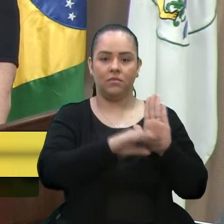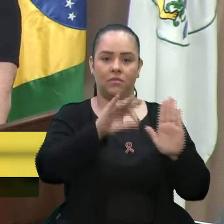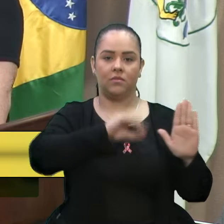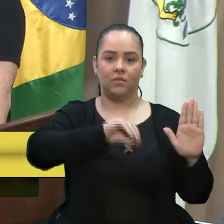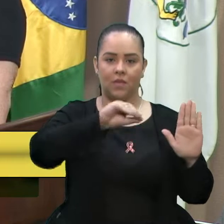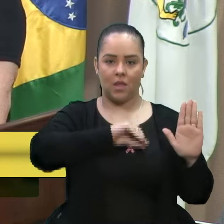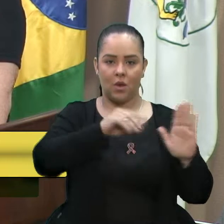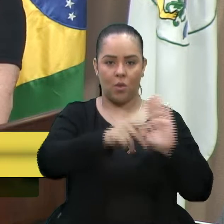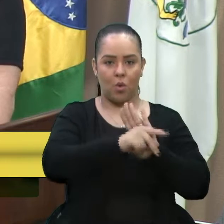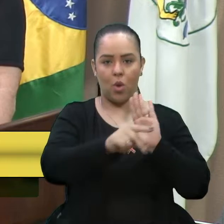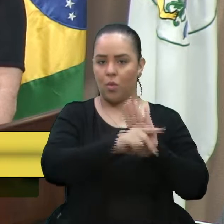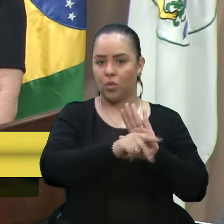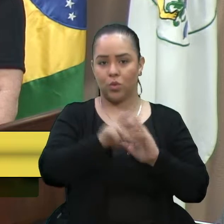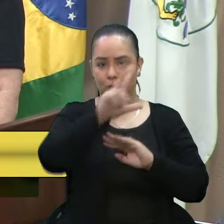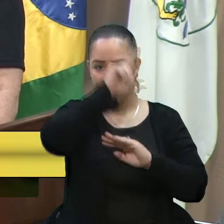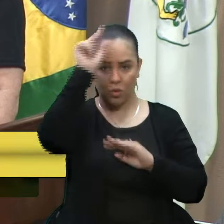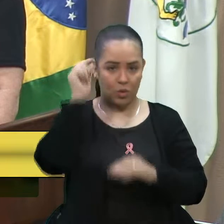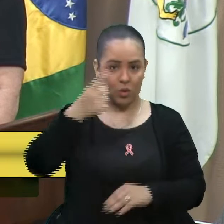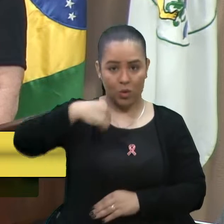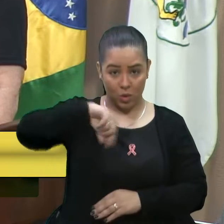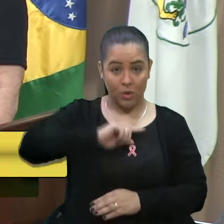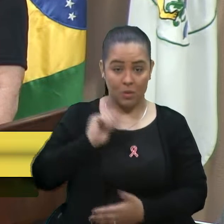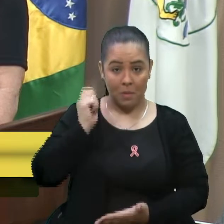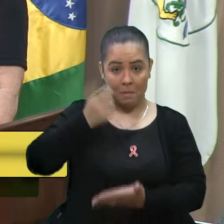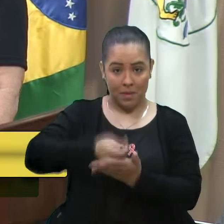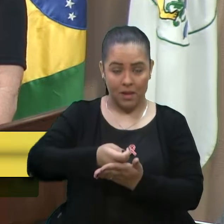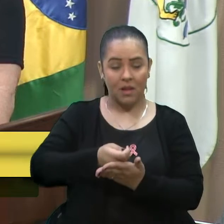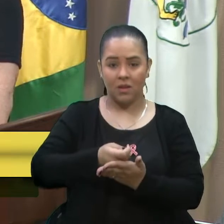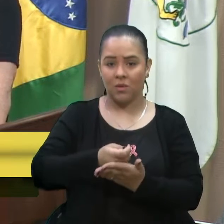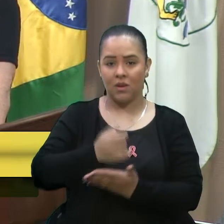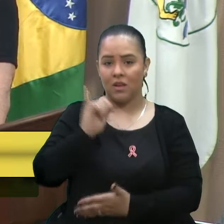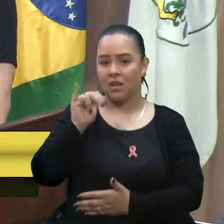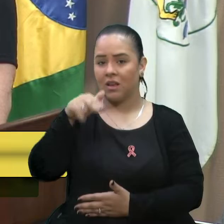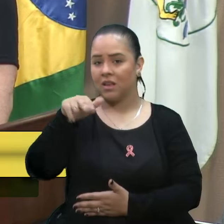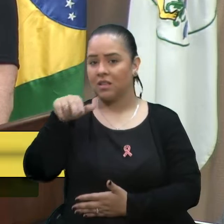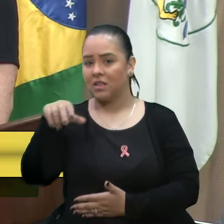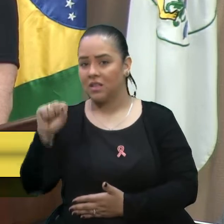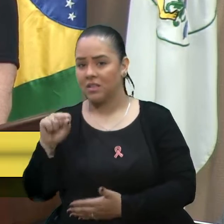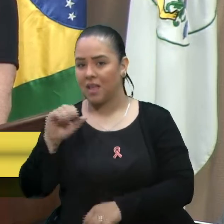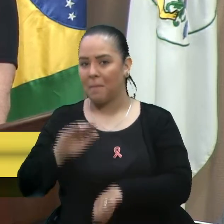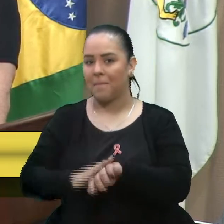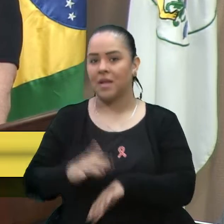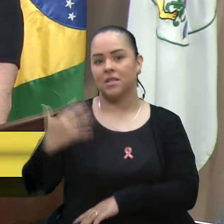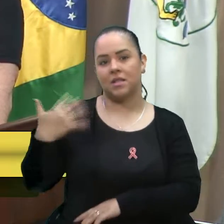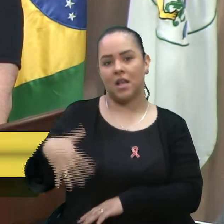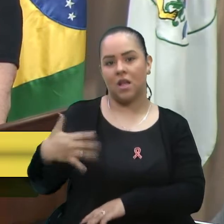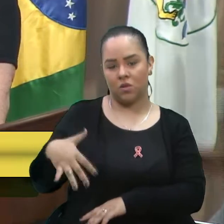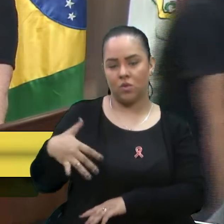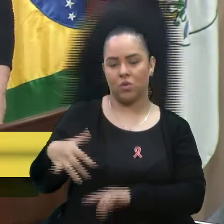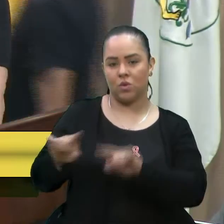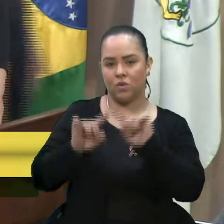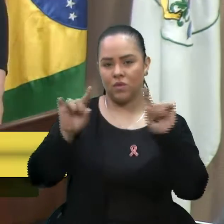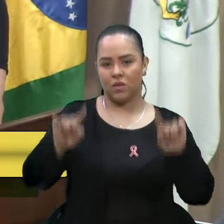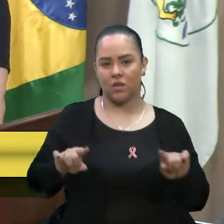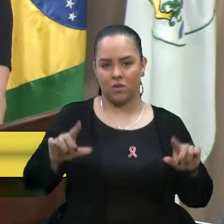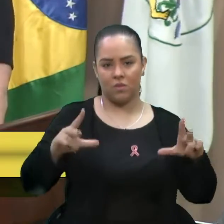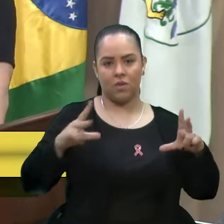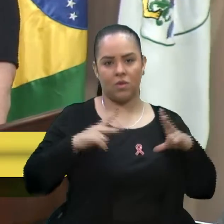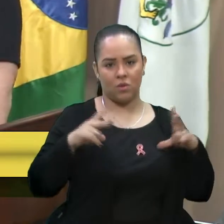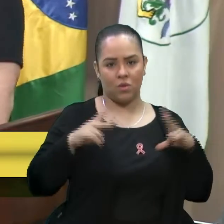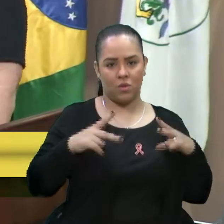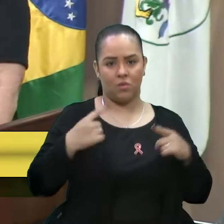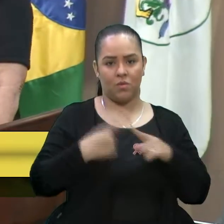município. Pagamos a nossa contribuição previdenciária, que é muito maior do que os trabalhadores de iniciativa privada, porque ele